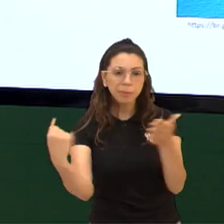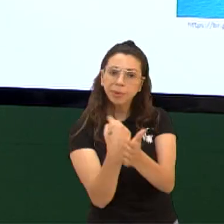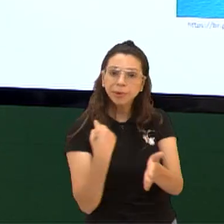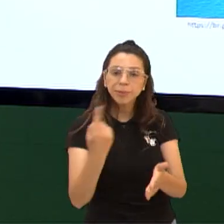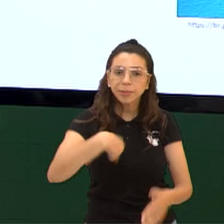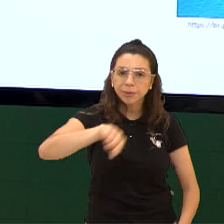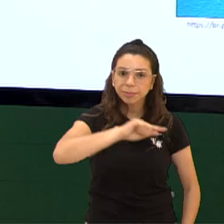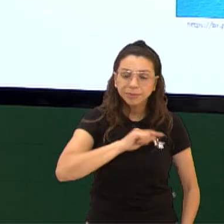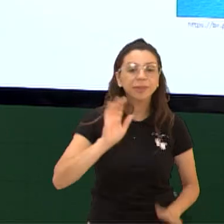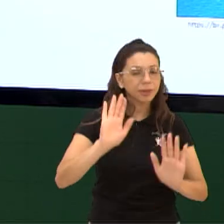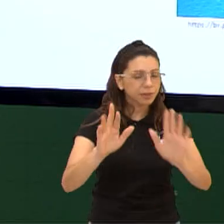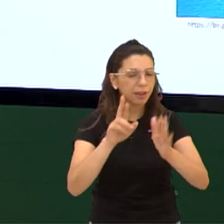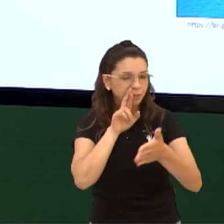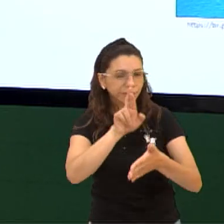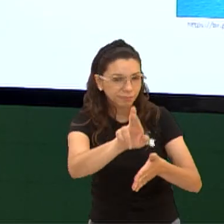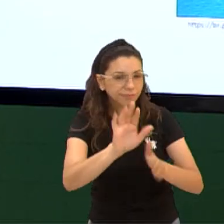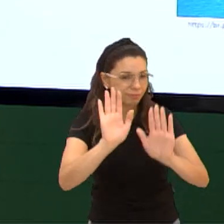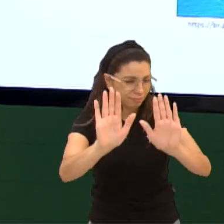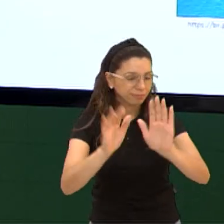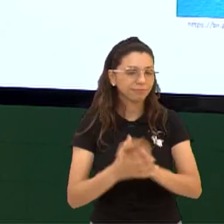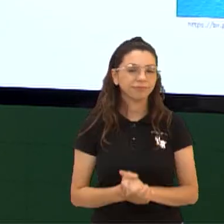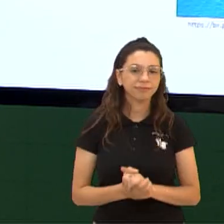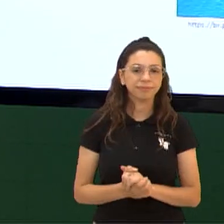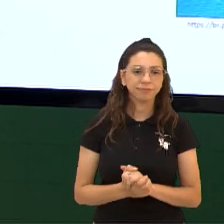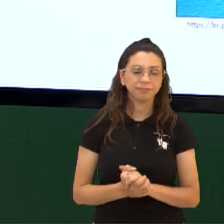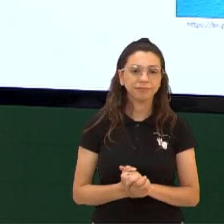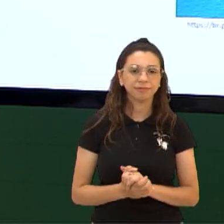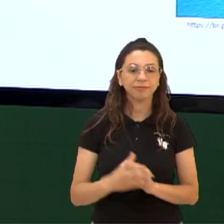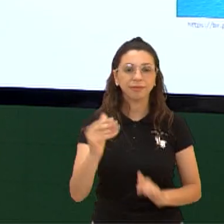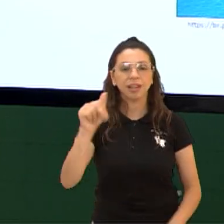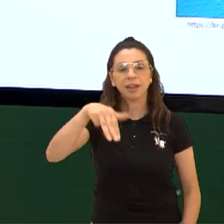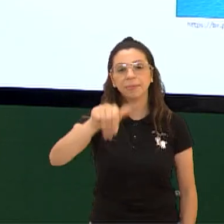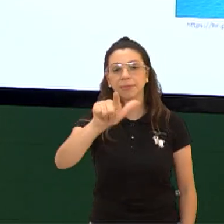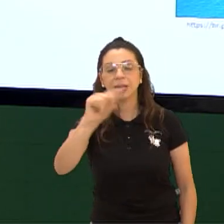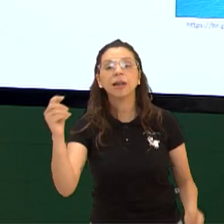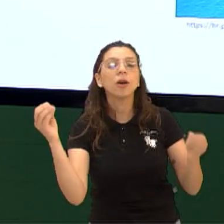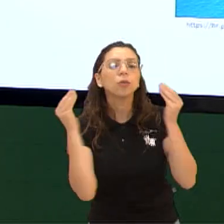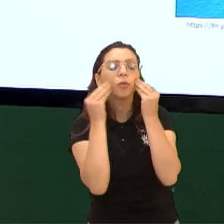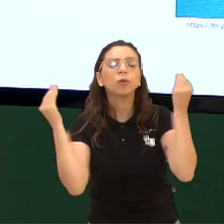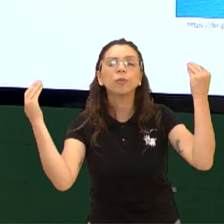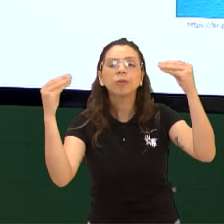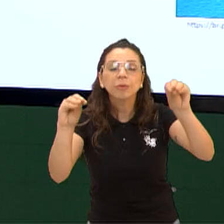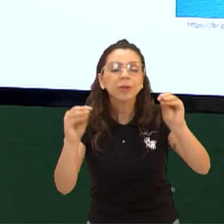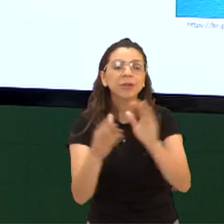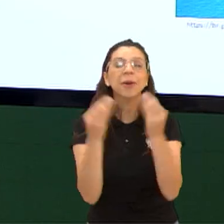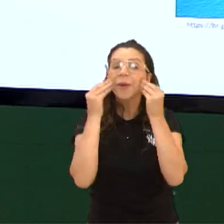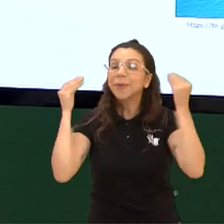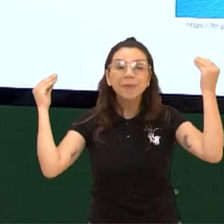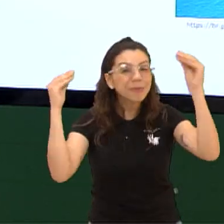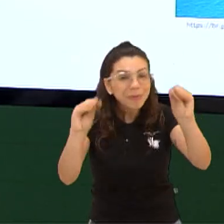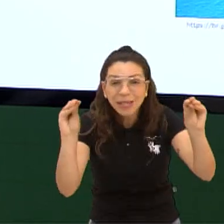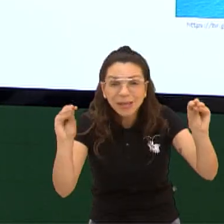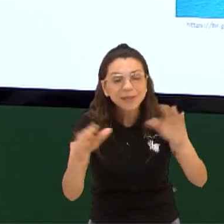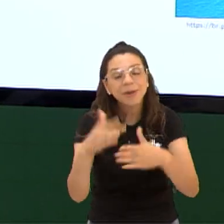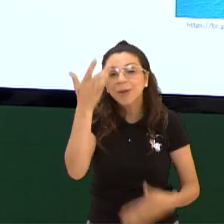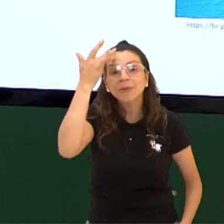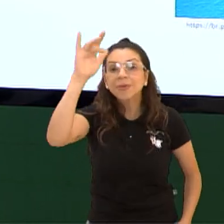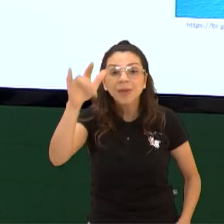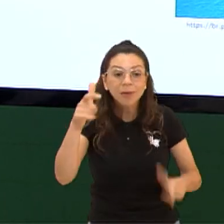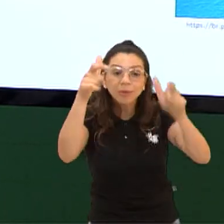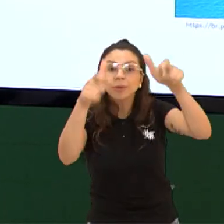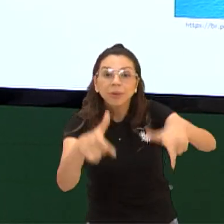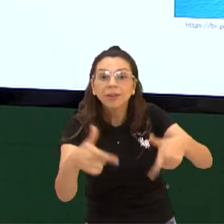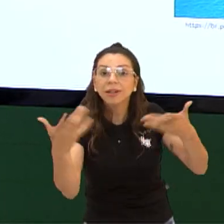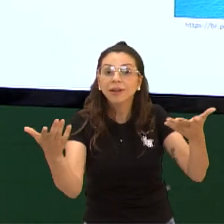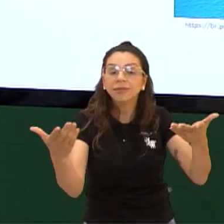para nós aqui, já vamos responder. Camila, manda um beijo para mim. Beijo, Camila, a gente só não sabe de onde você